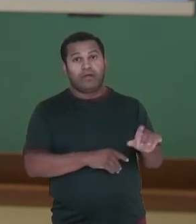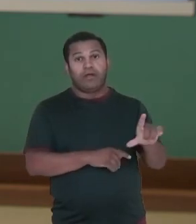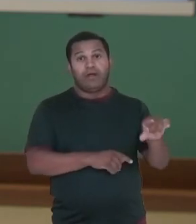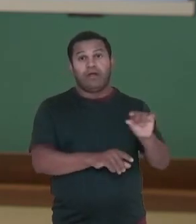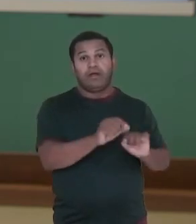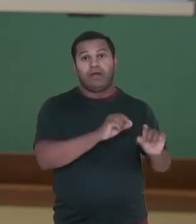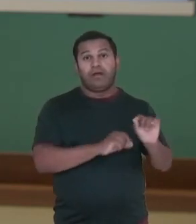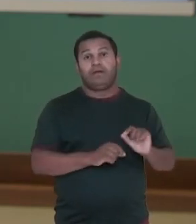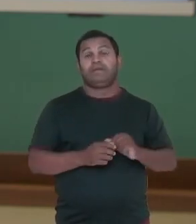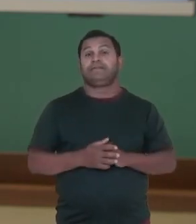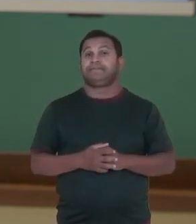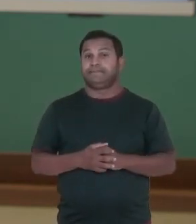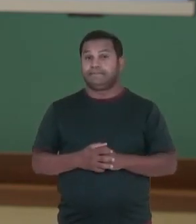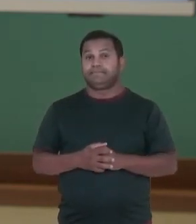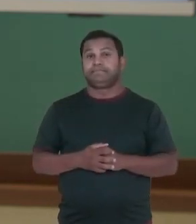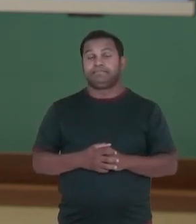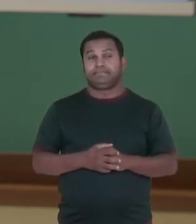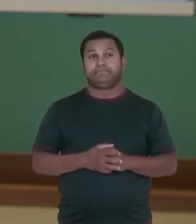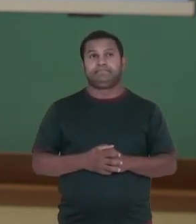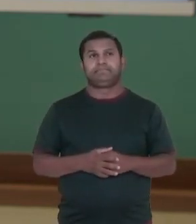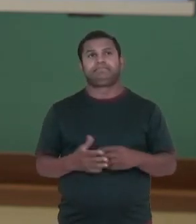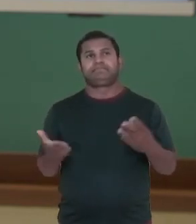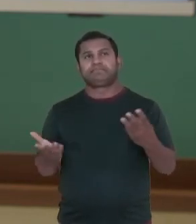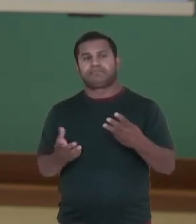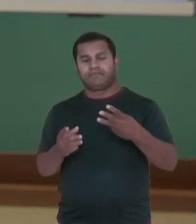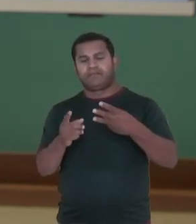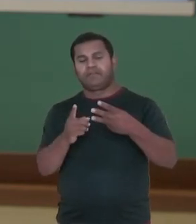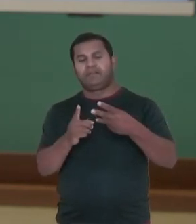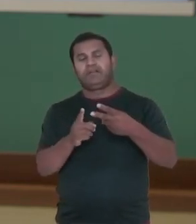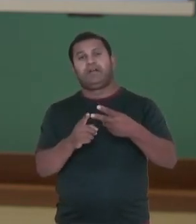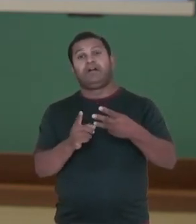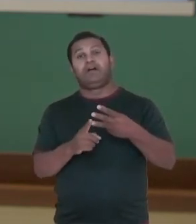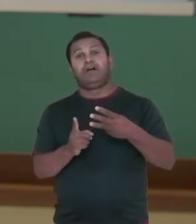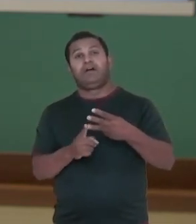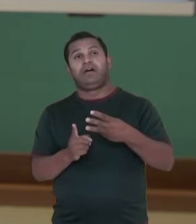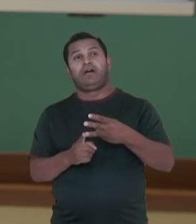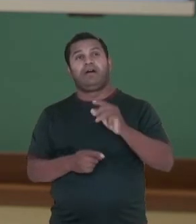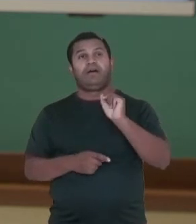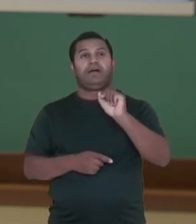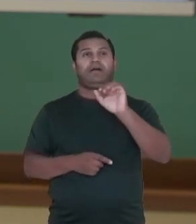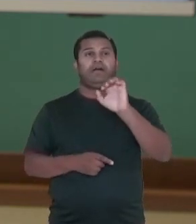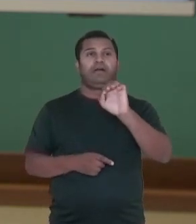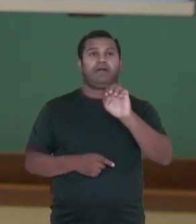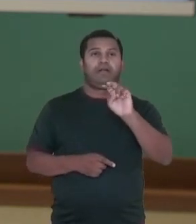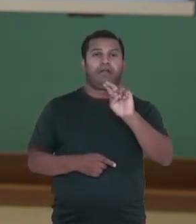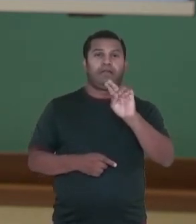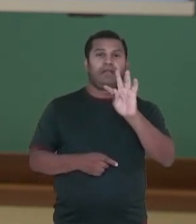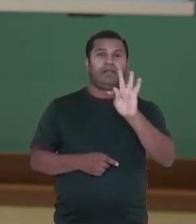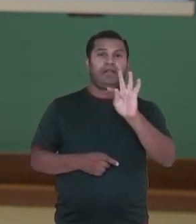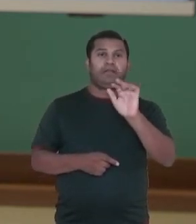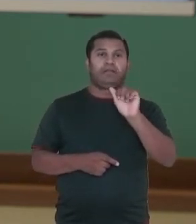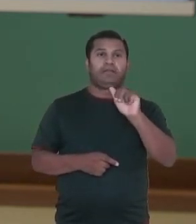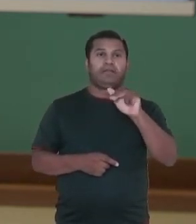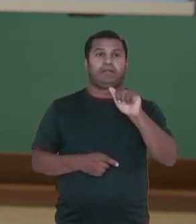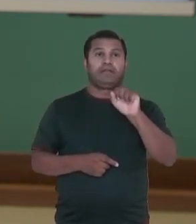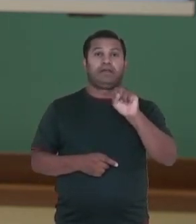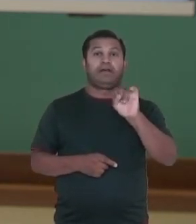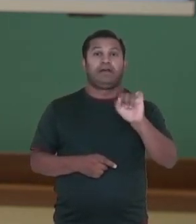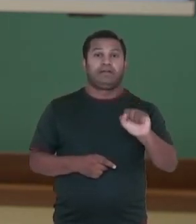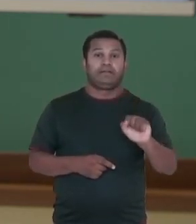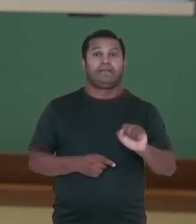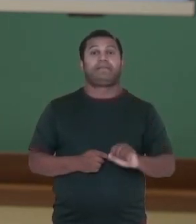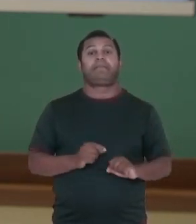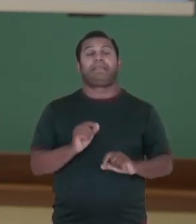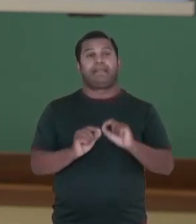a eutanásia, o que é a eutanásia? Eutanásia é a morte programada. Então, bom e